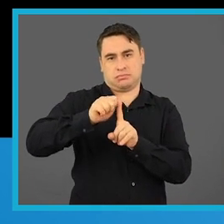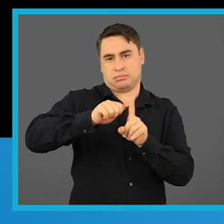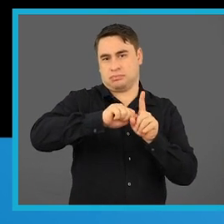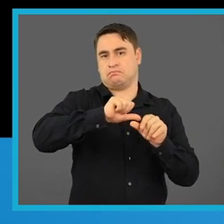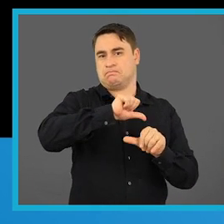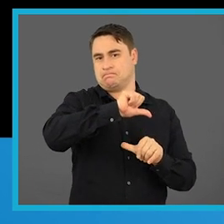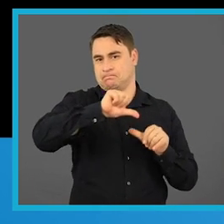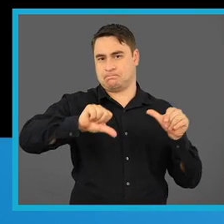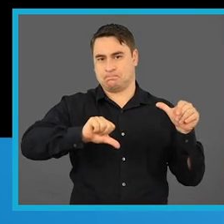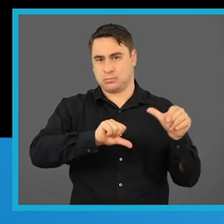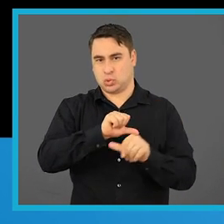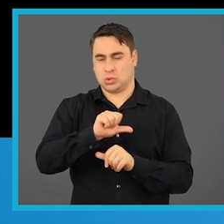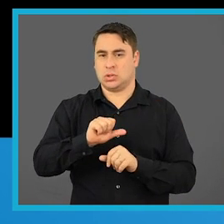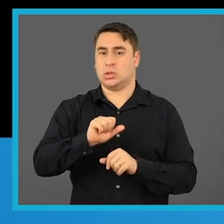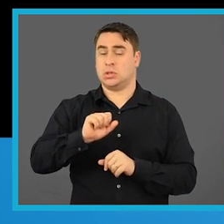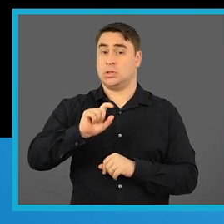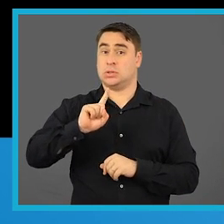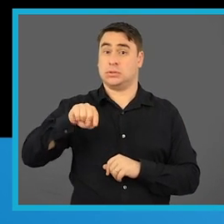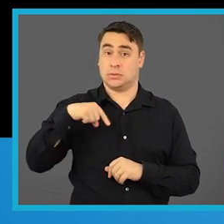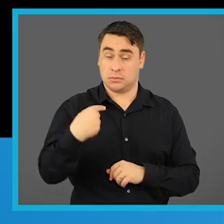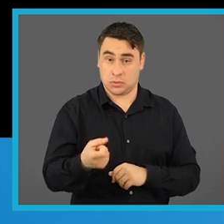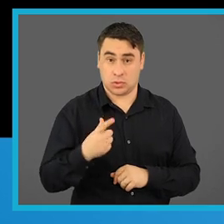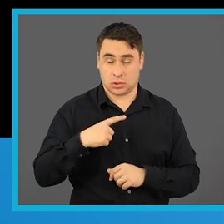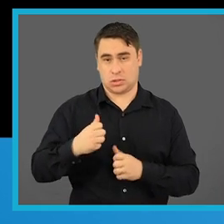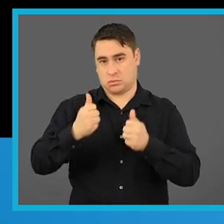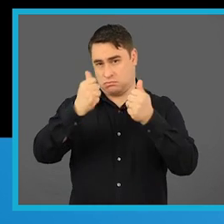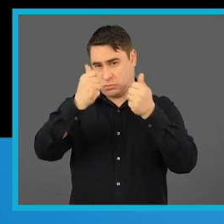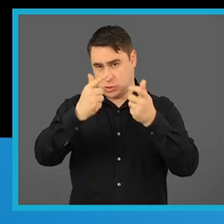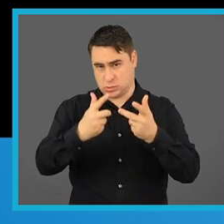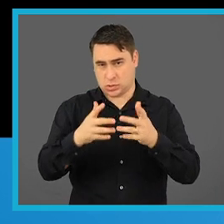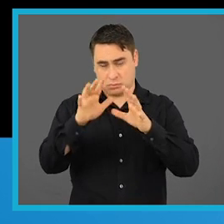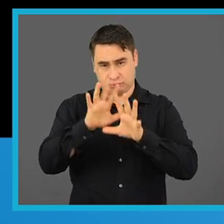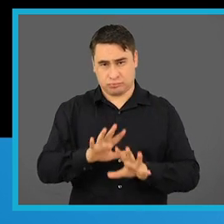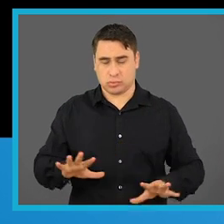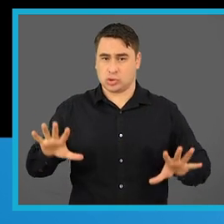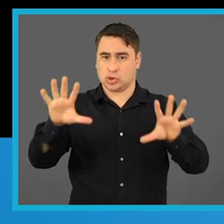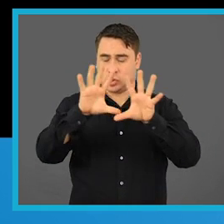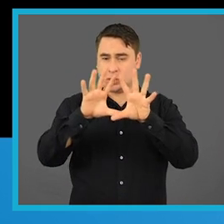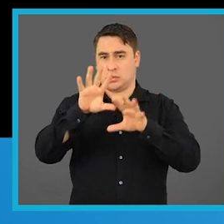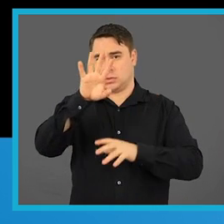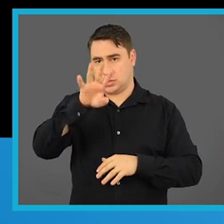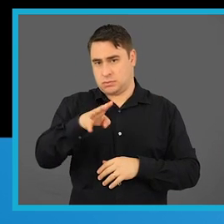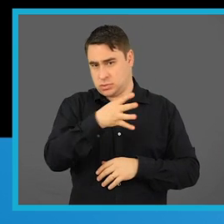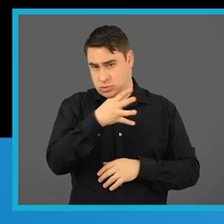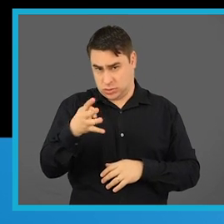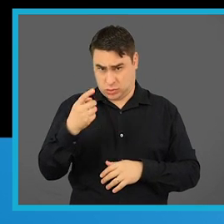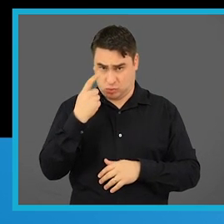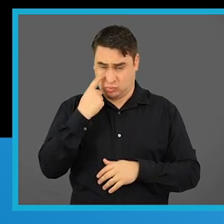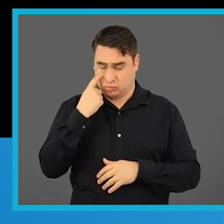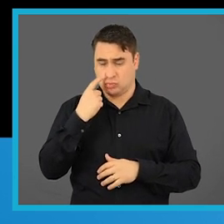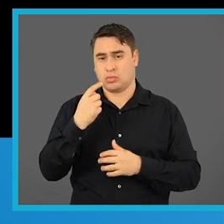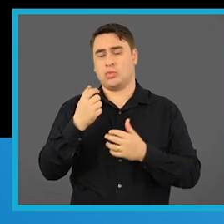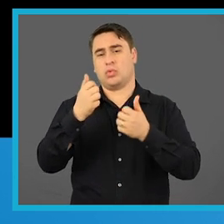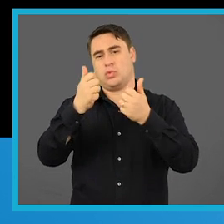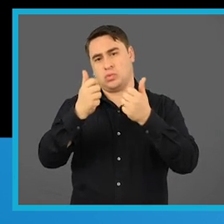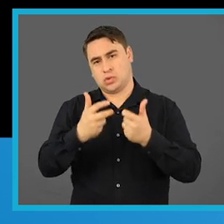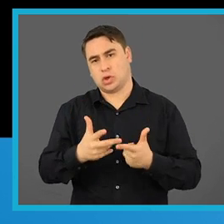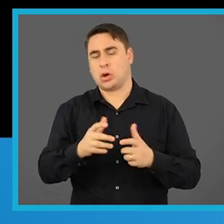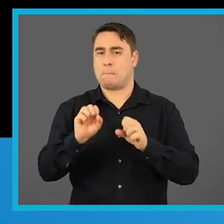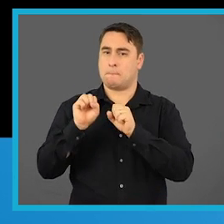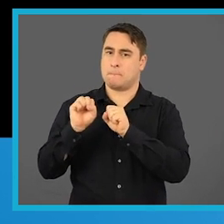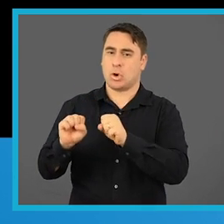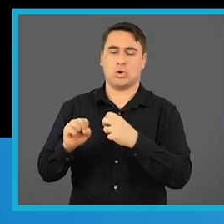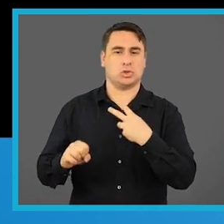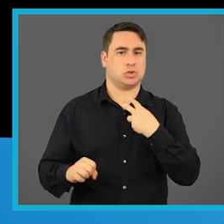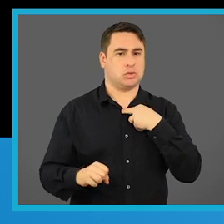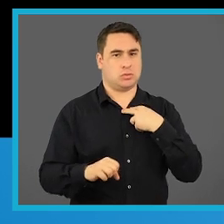em questão. Depois nós vamos para uma explicação geral da planilha, onde eu vou mostrar para vocês o que pode